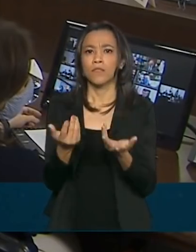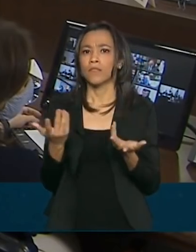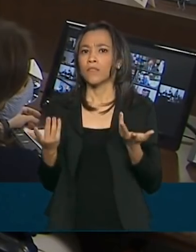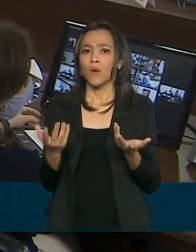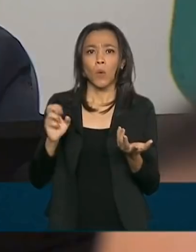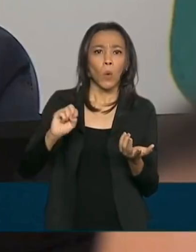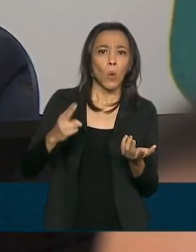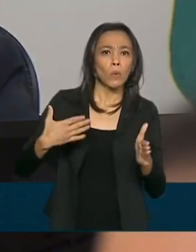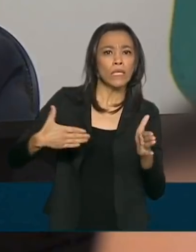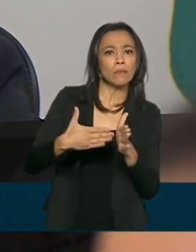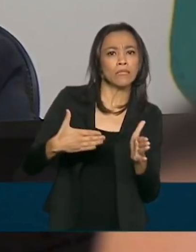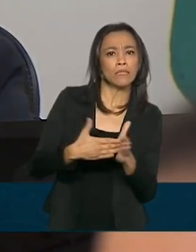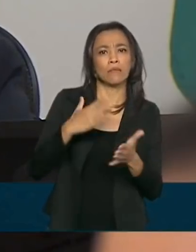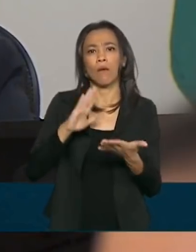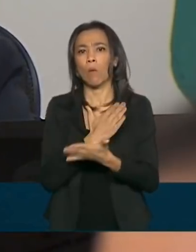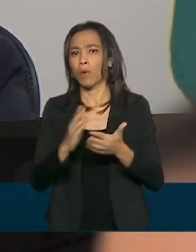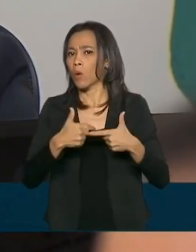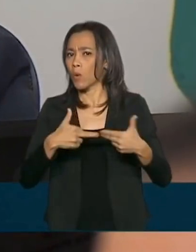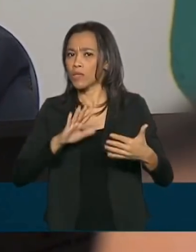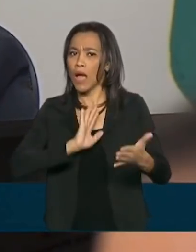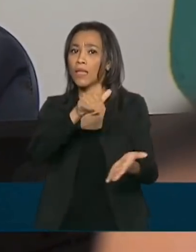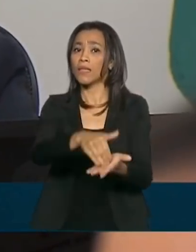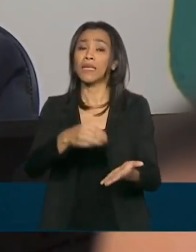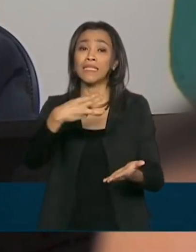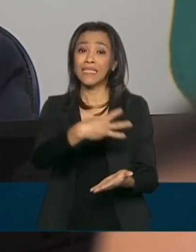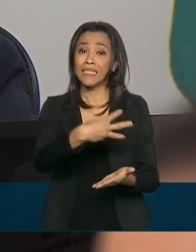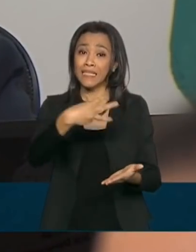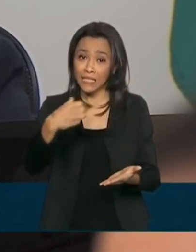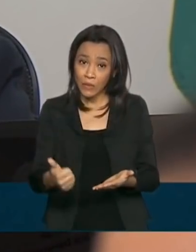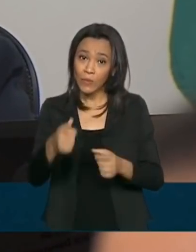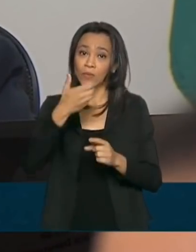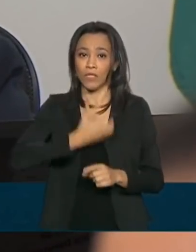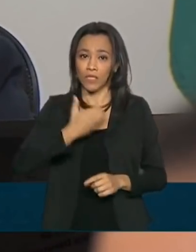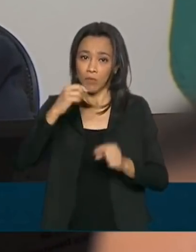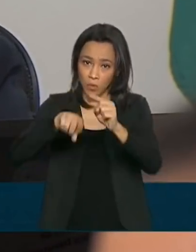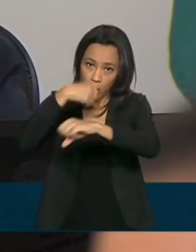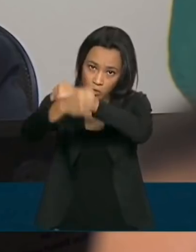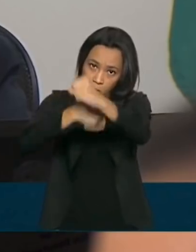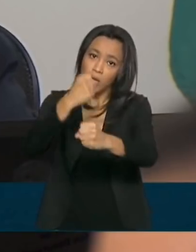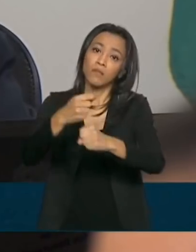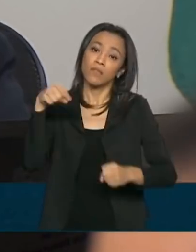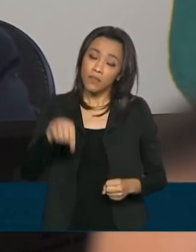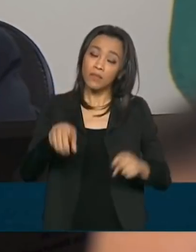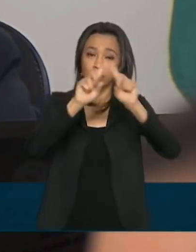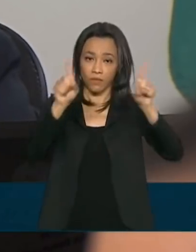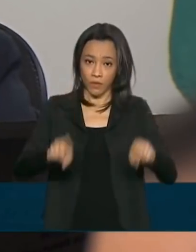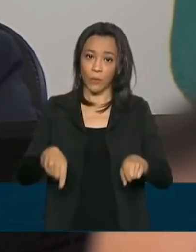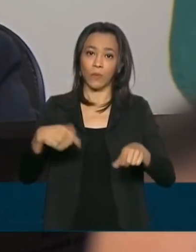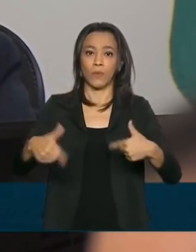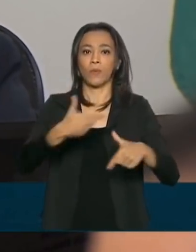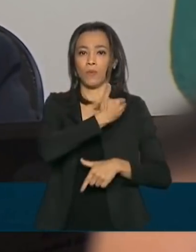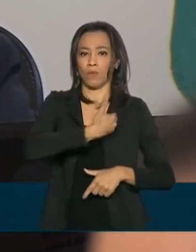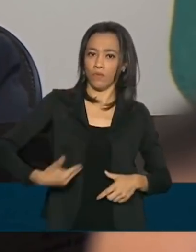restringirmos alguma coisa até 31 de dezembro do ano que vem, isso tem a ver com o servidor público da União, dos Estados e municípios,